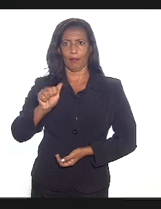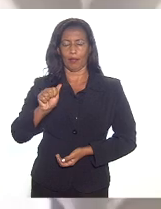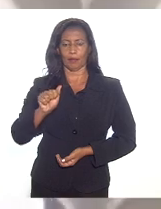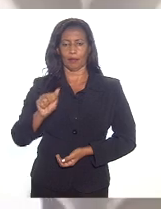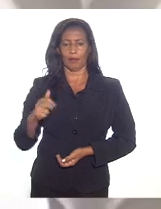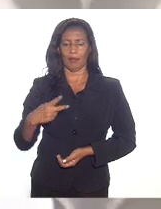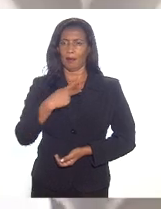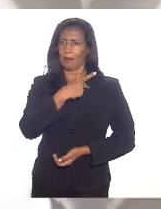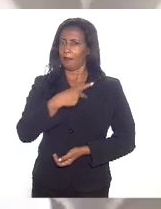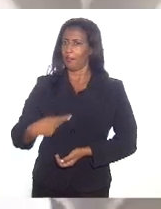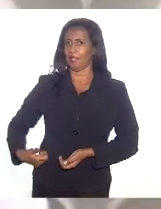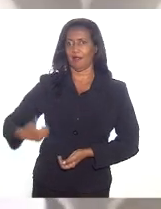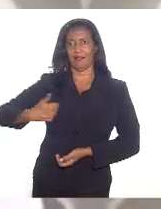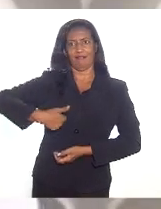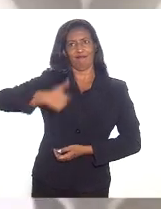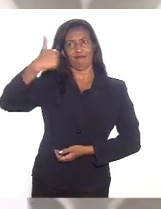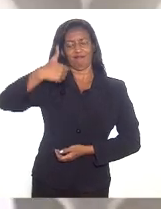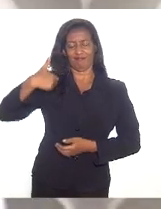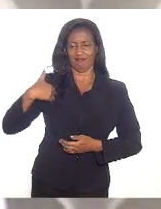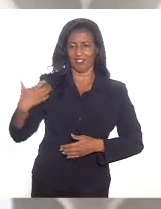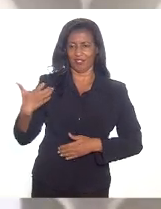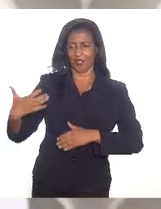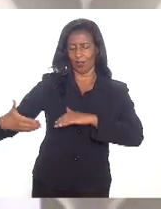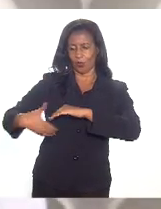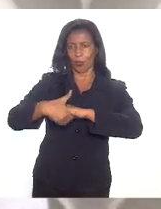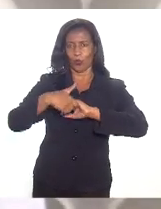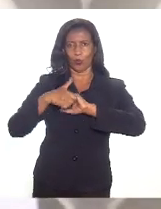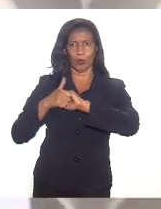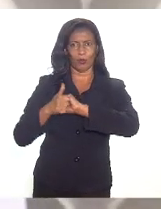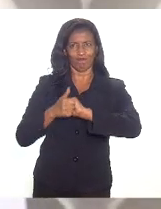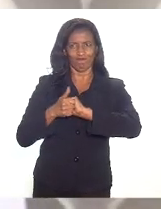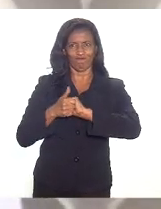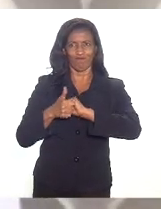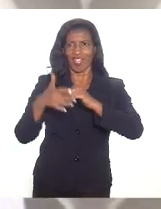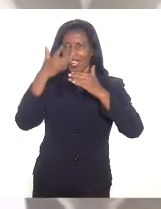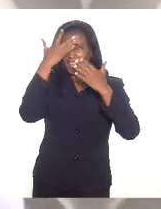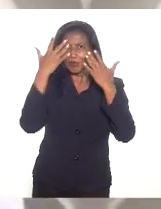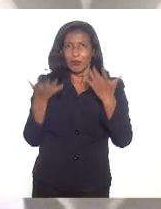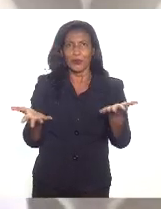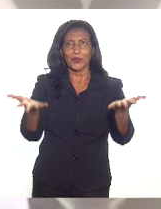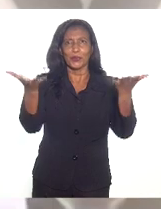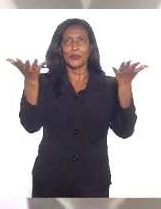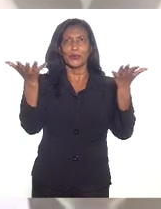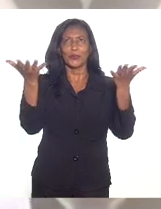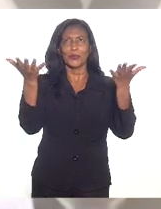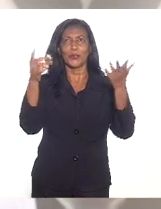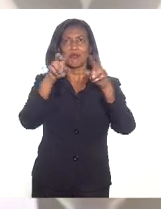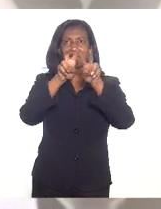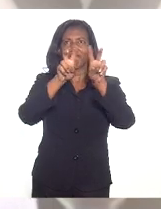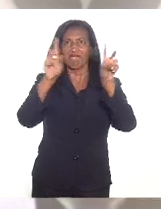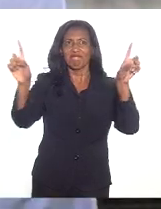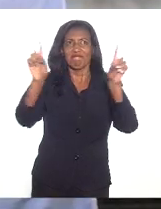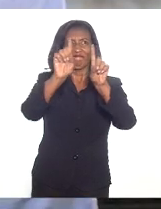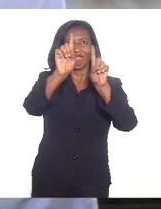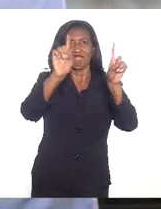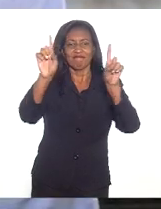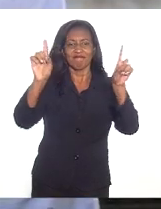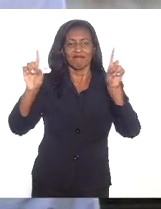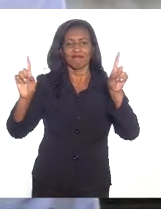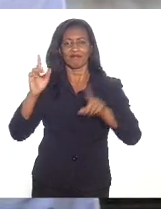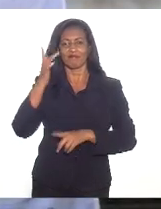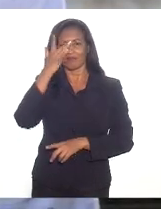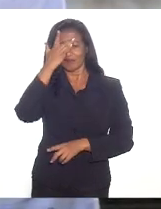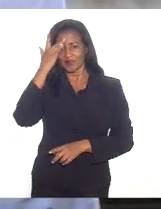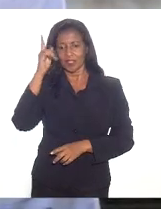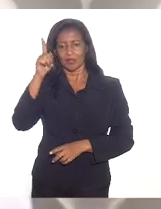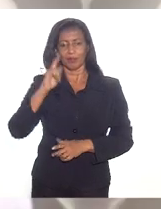Presidente, em primeiro lugar, eu quero cumprimentar os sedaianos que estão em plenário e trazer a nossa solidariedade dos trabalhistas